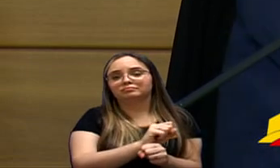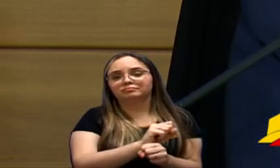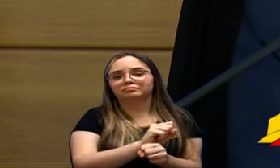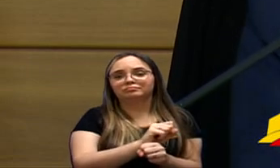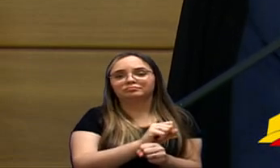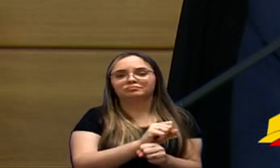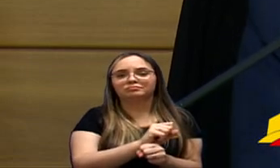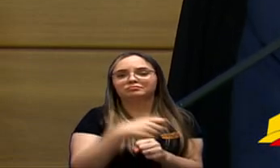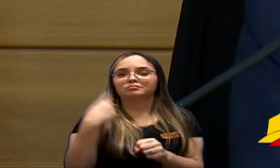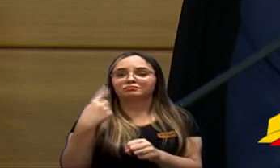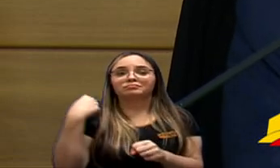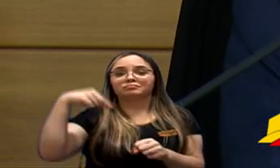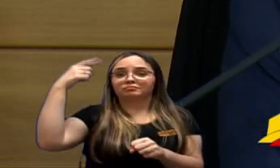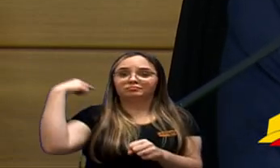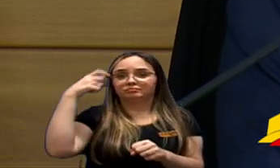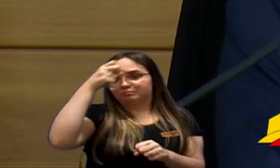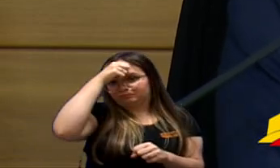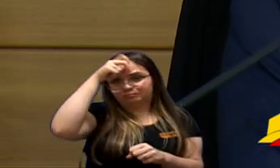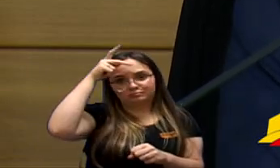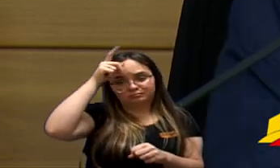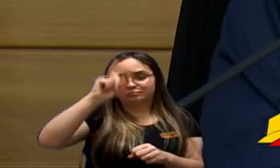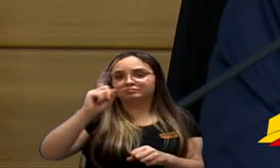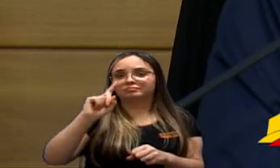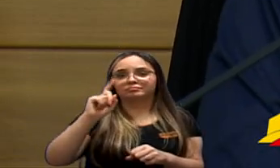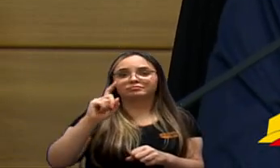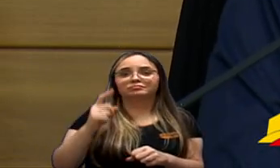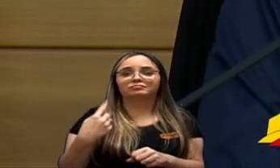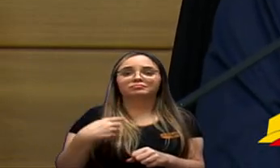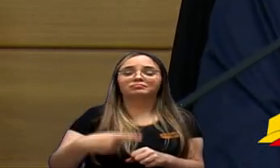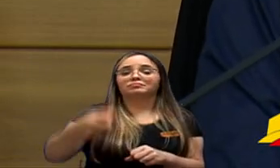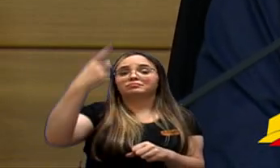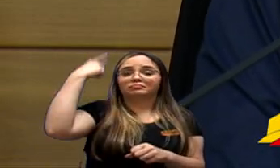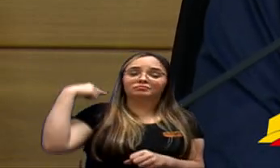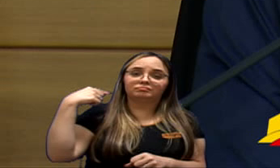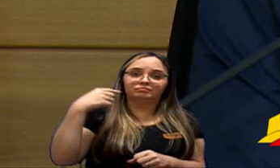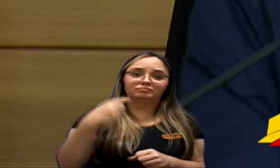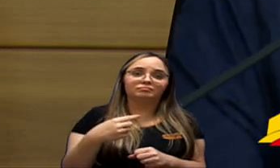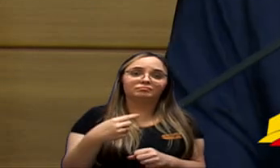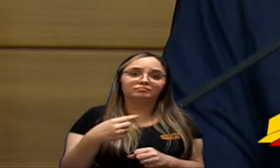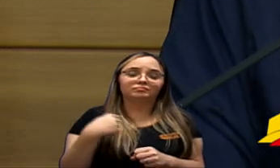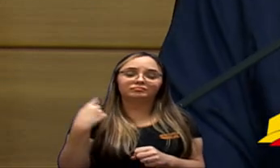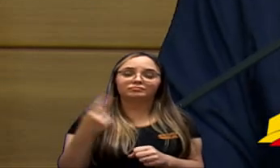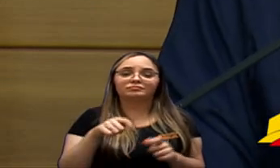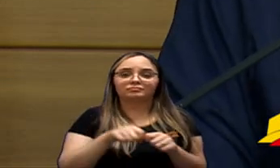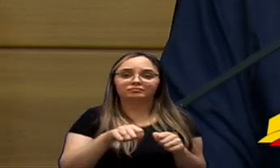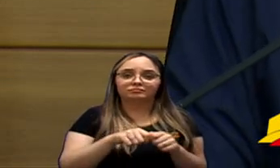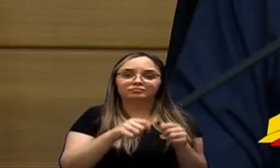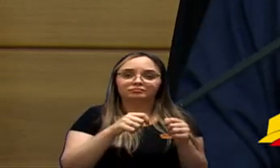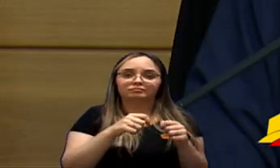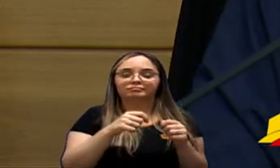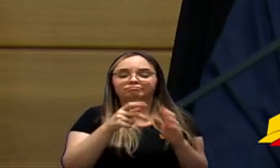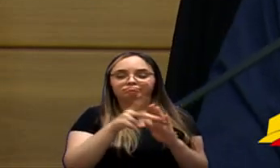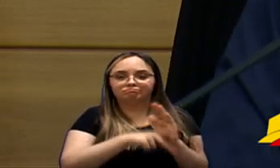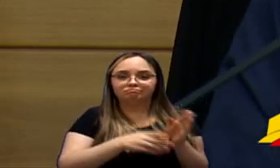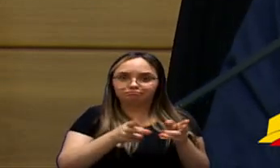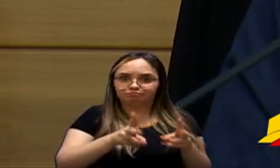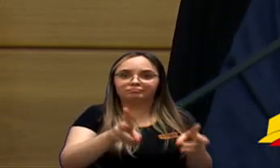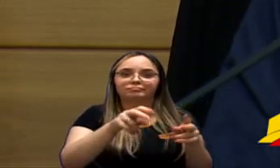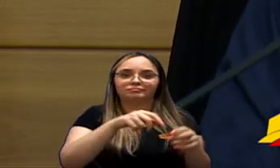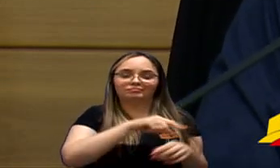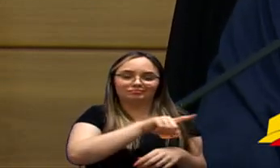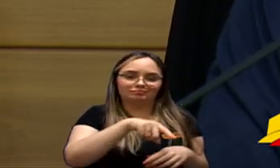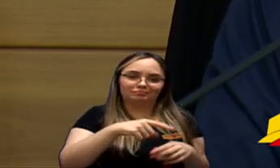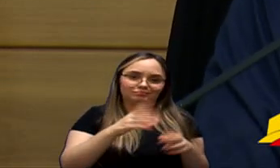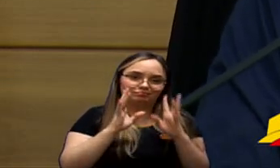que já não era nem da gestão anterior, era de uma gestão, da penúltima gestão, foi feito um processo de descontinuidade daquele